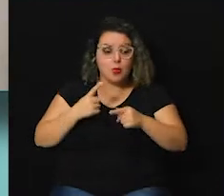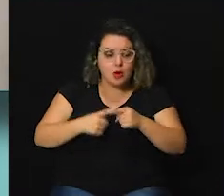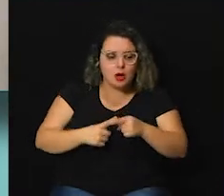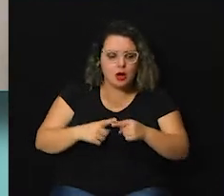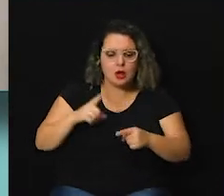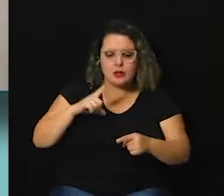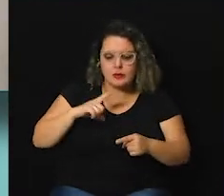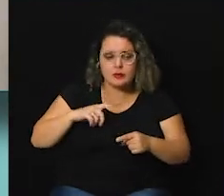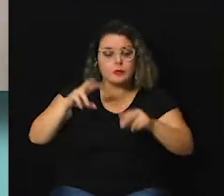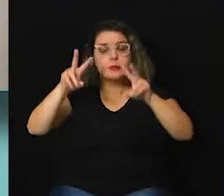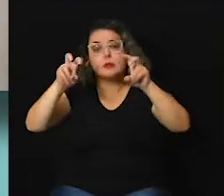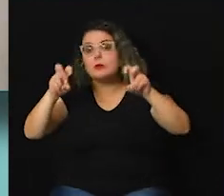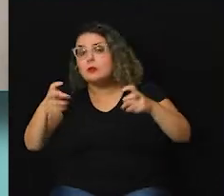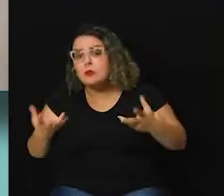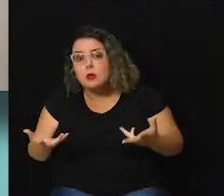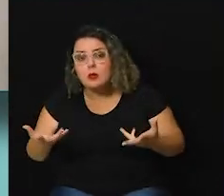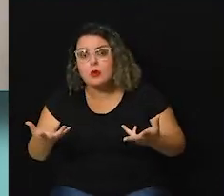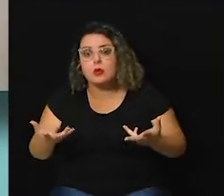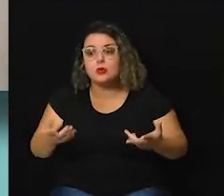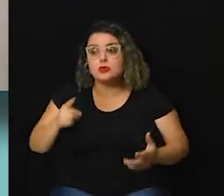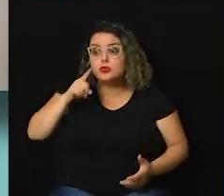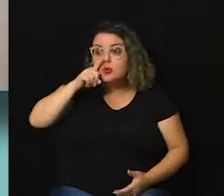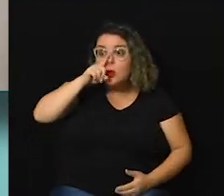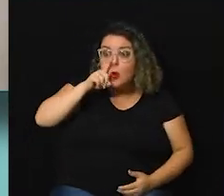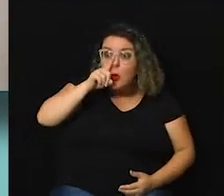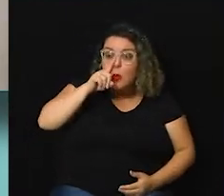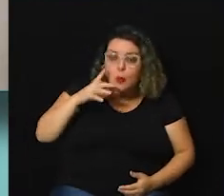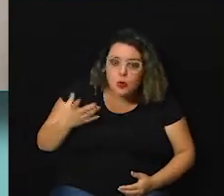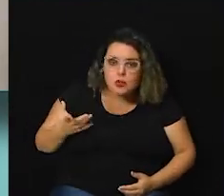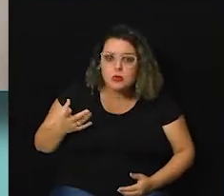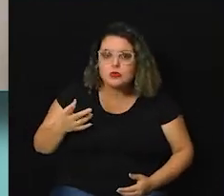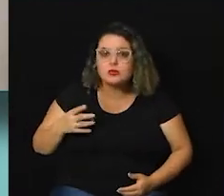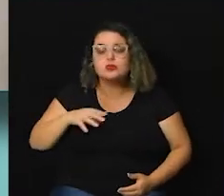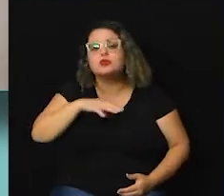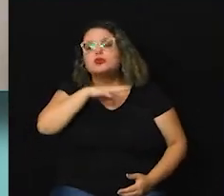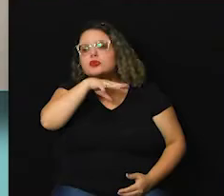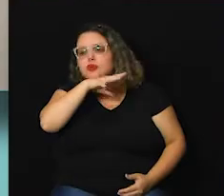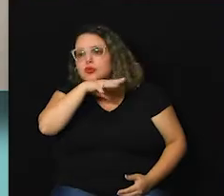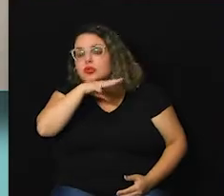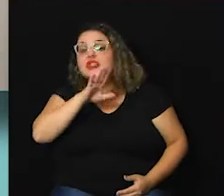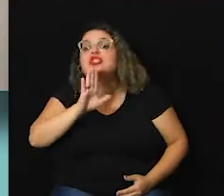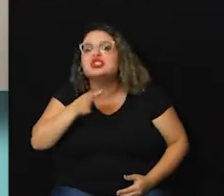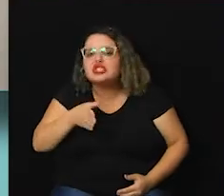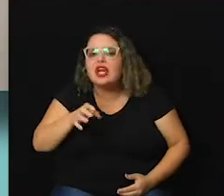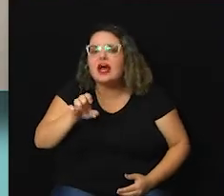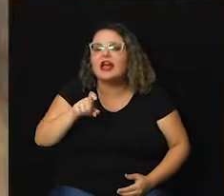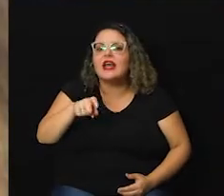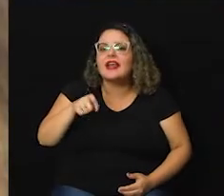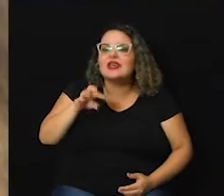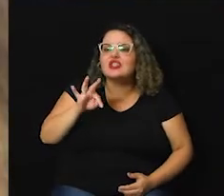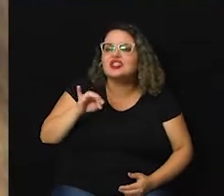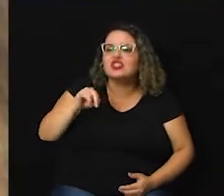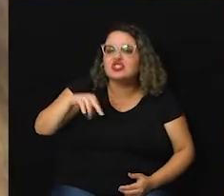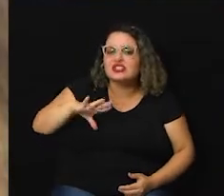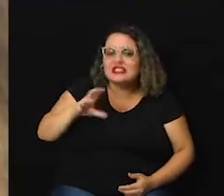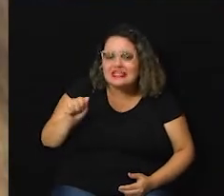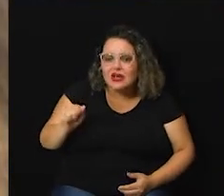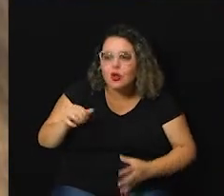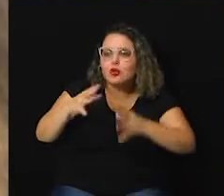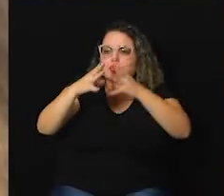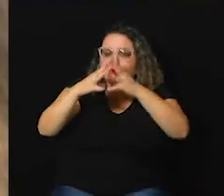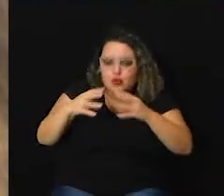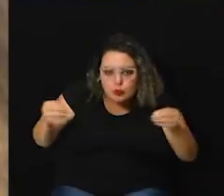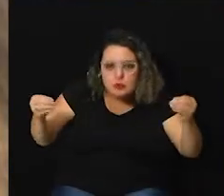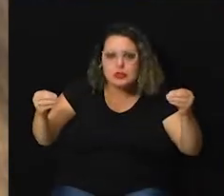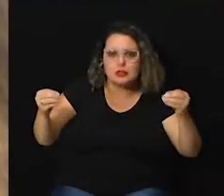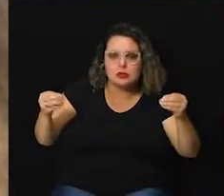de trazer essa questão, né, de um risco de um animal que já está em extinção, isso por si só já é muito preocupante, apesar de